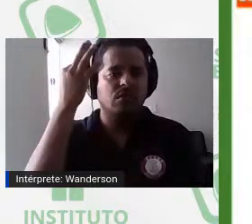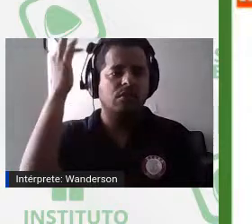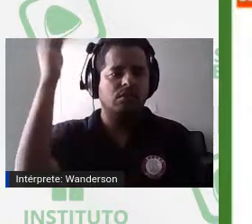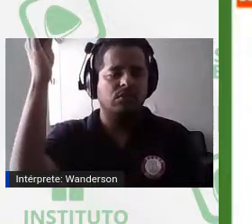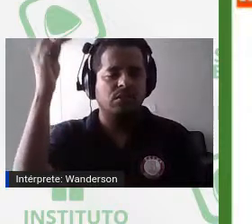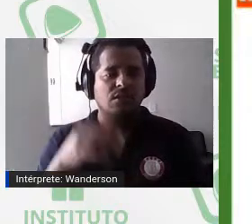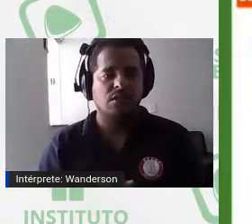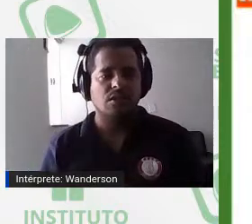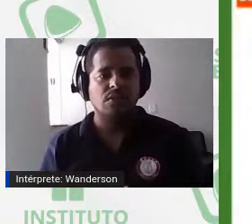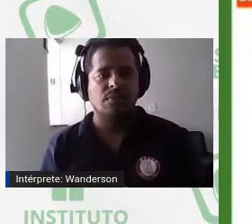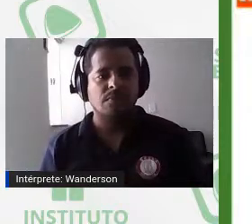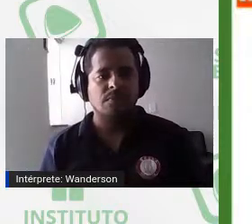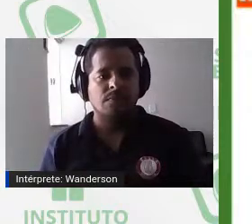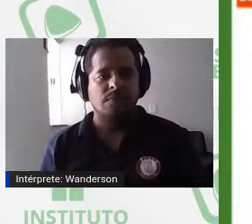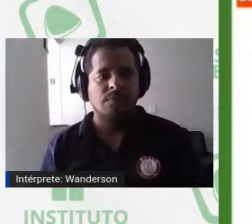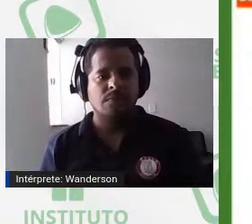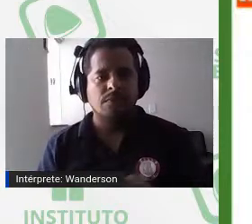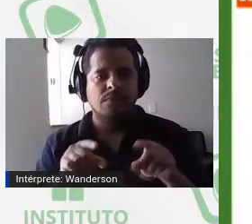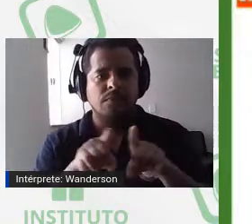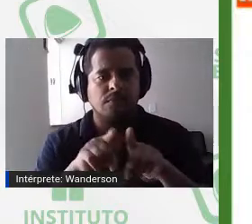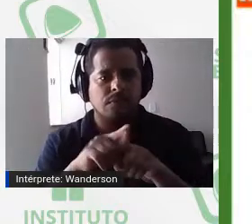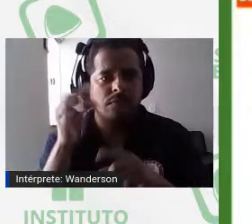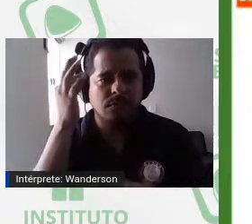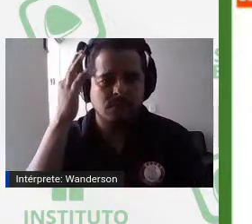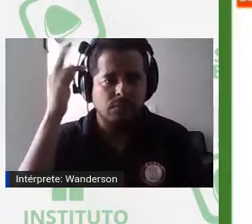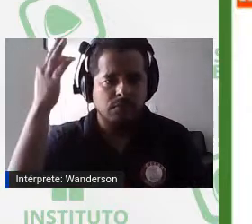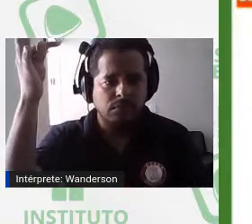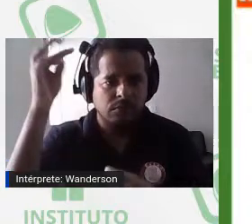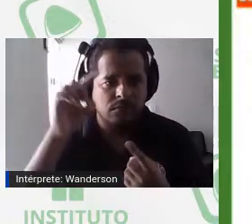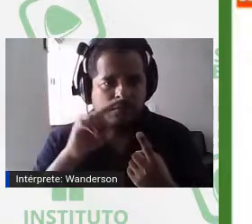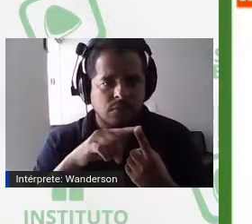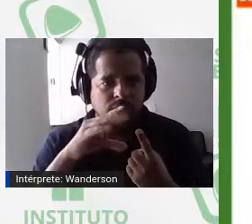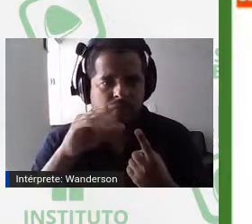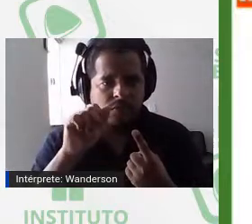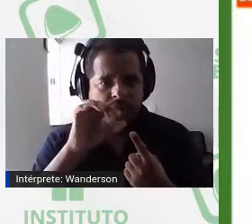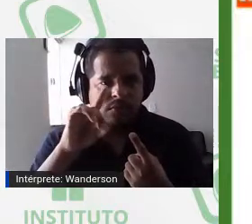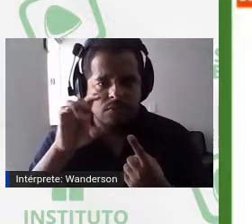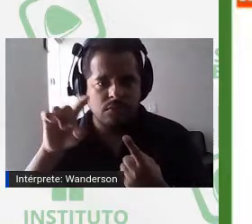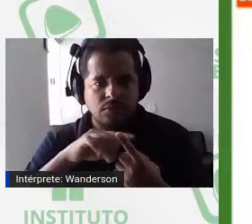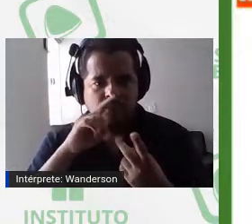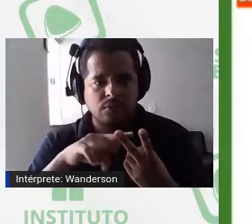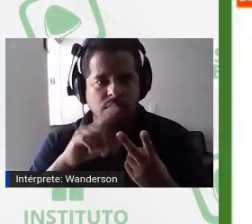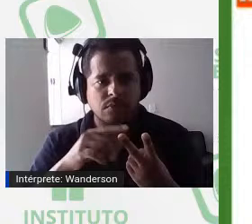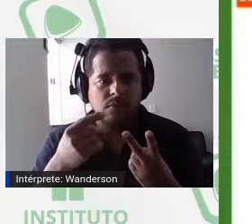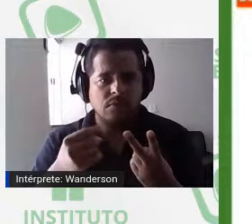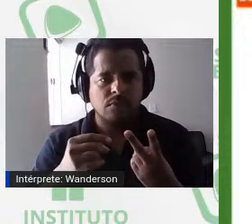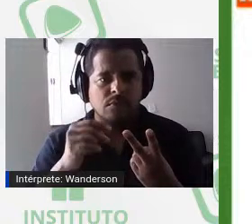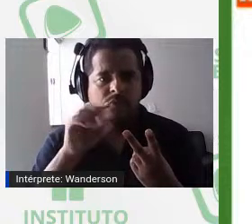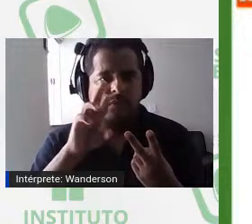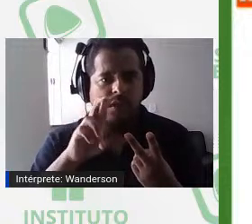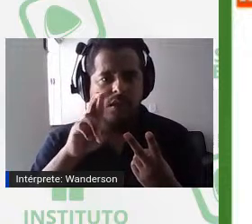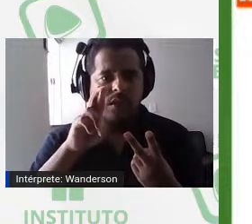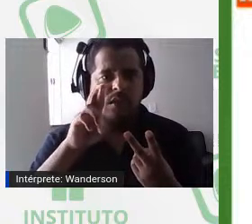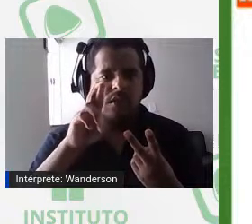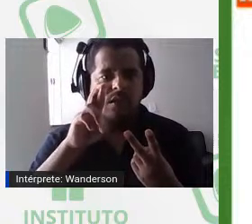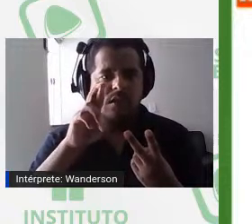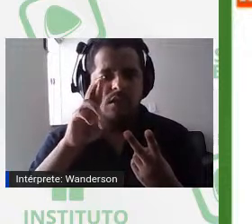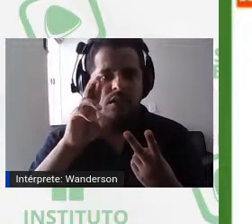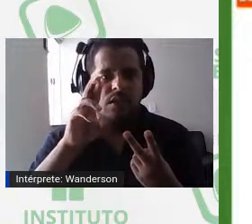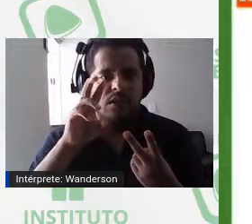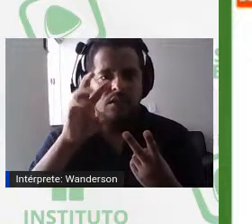a TAD, Teoria Antropológica do Didático, e a TRRS, a Teoria